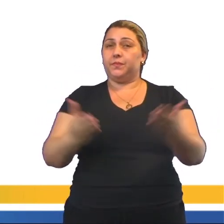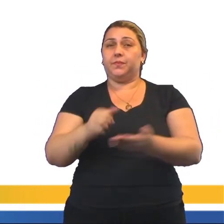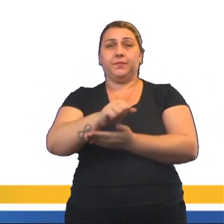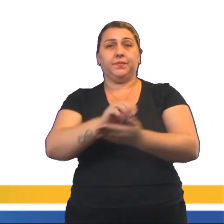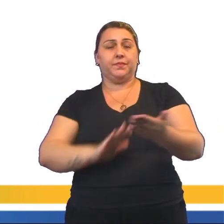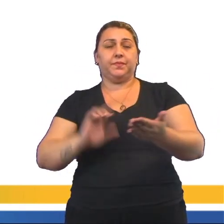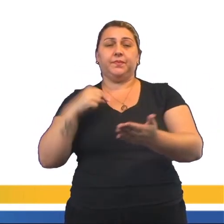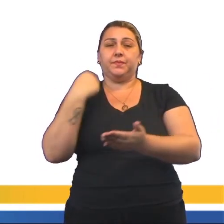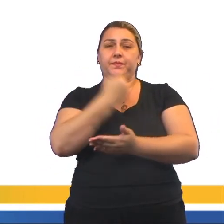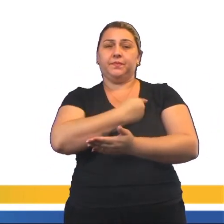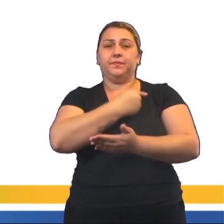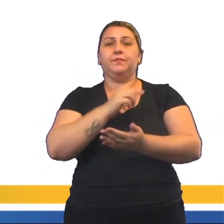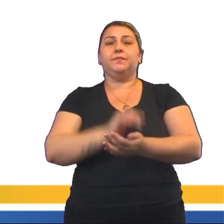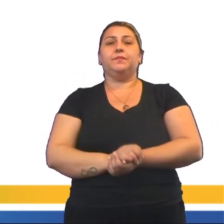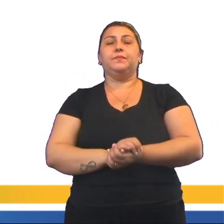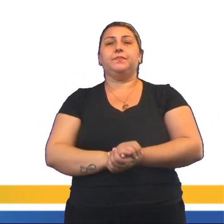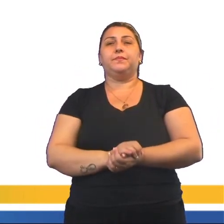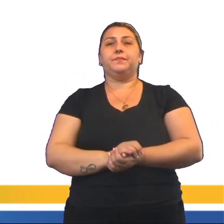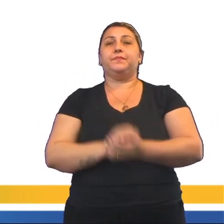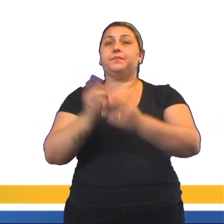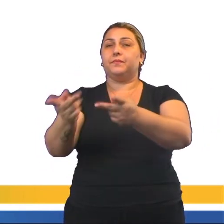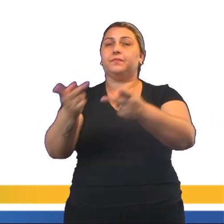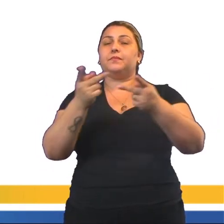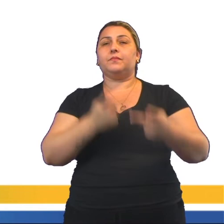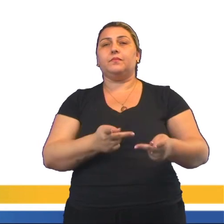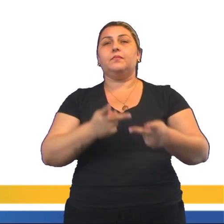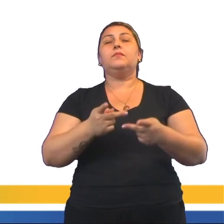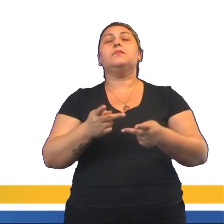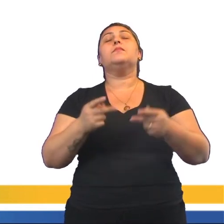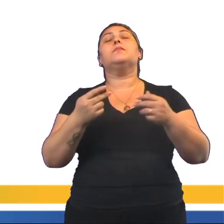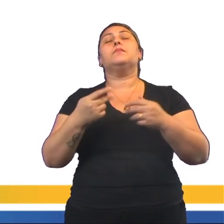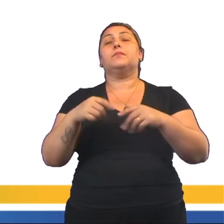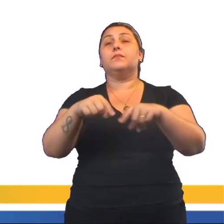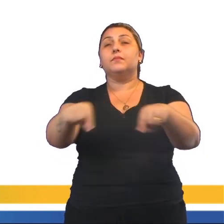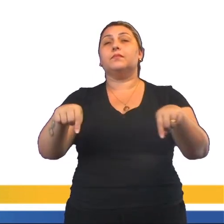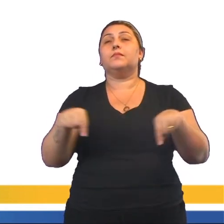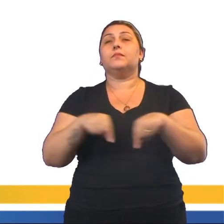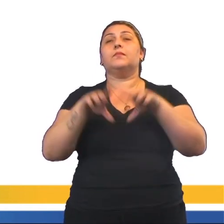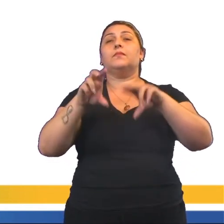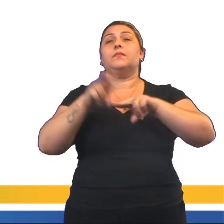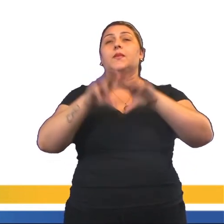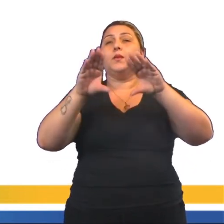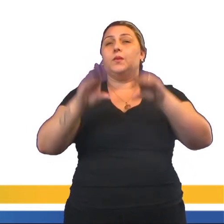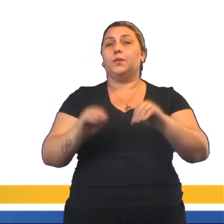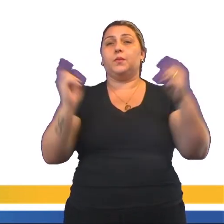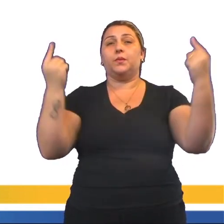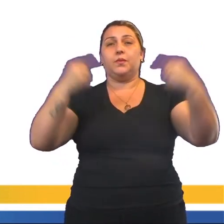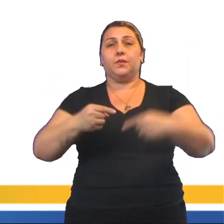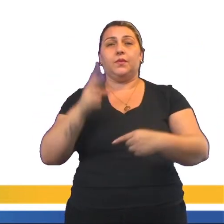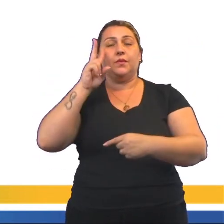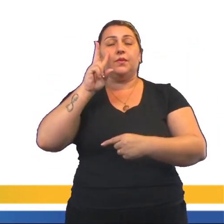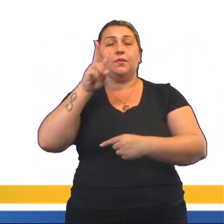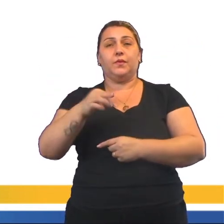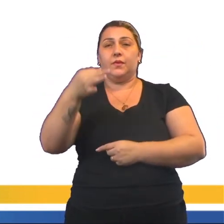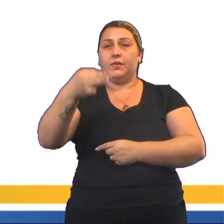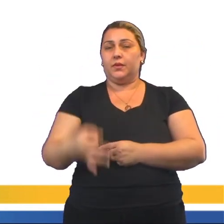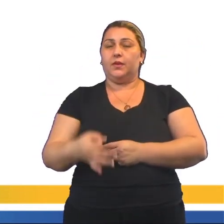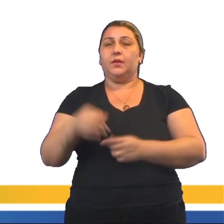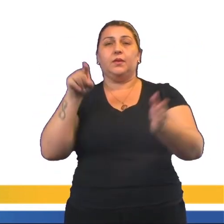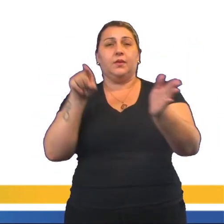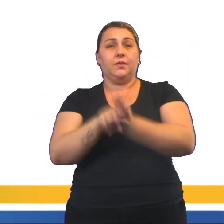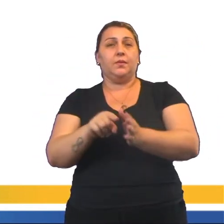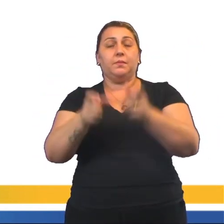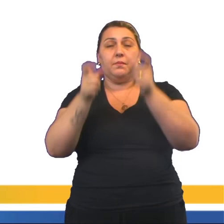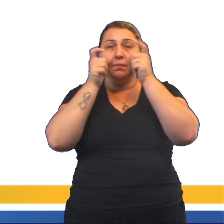o nosso Exercitando. Convido você e qualquer um que está aí na sala para um desafio. Vamos ver quem que acerta a questão de hoje?